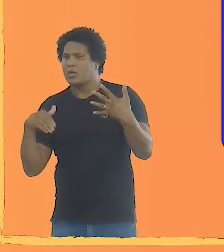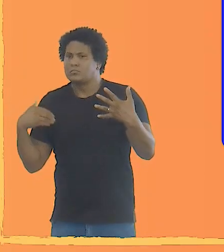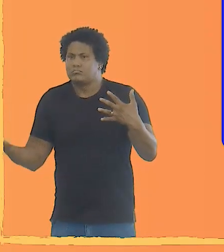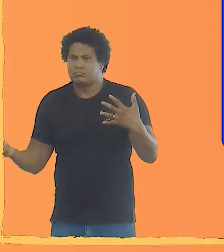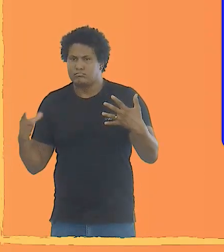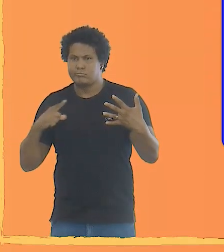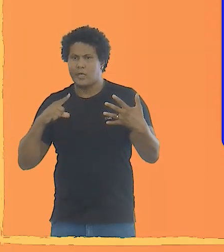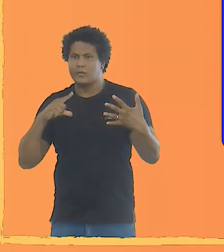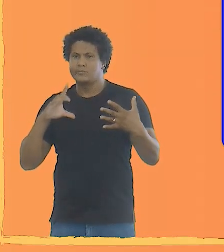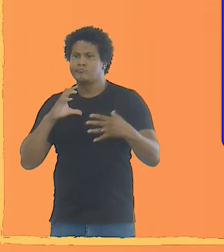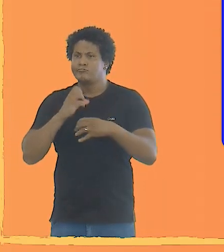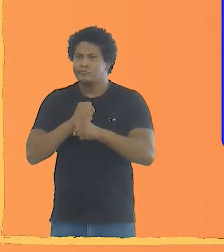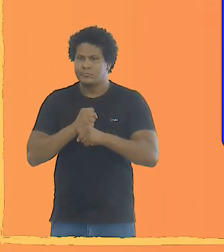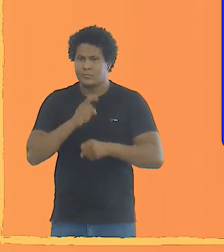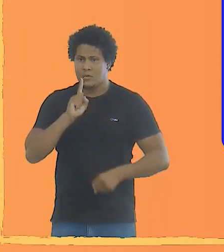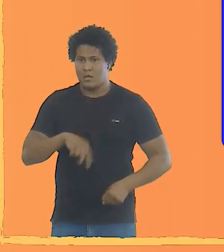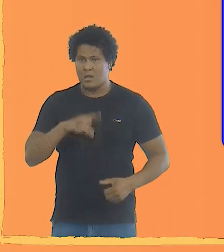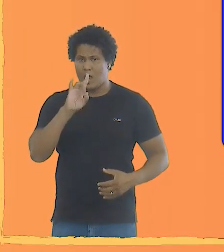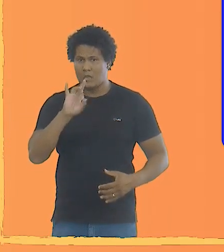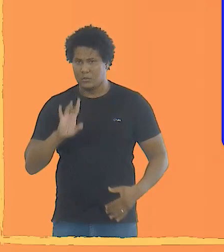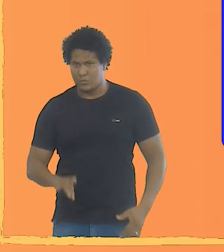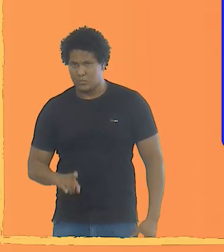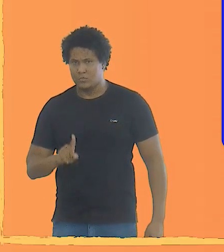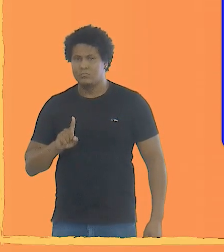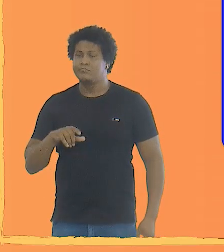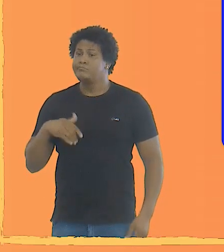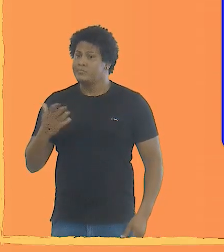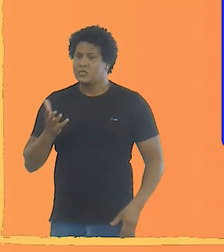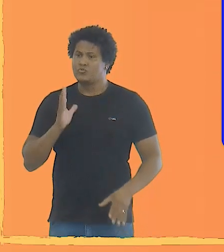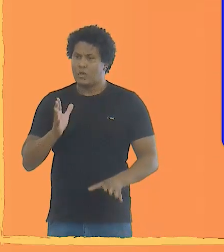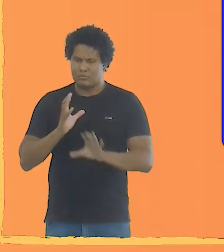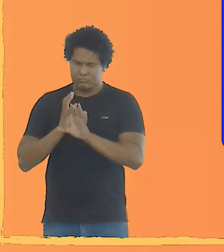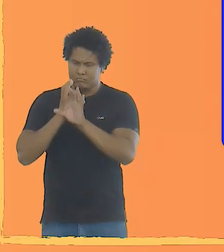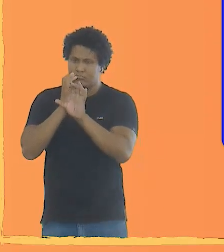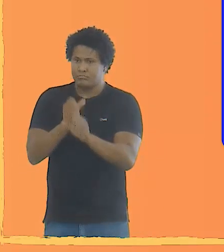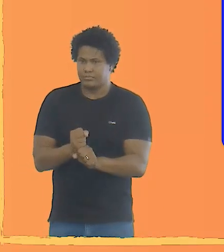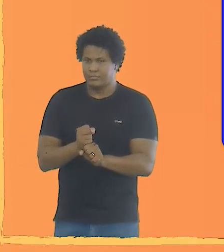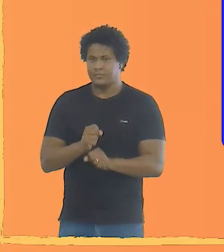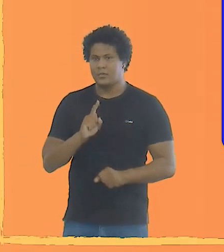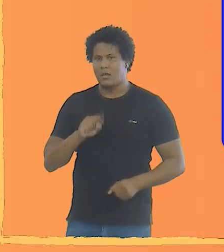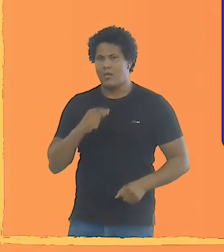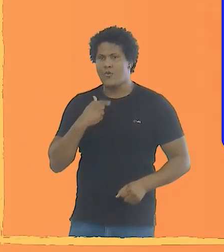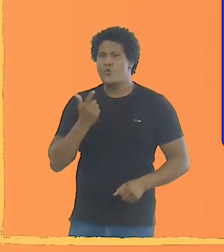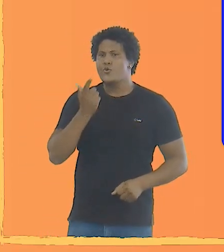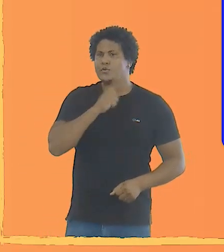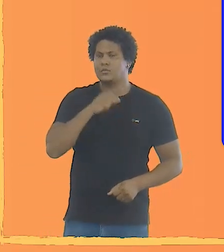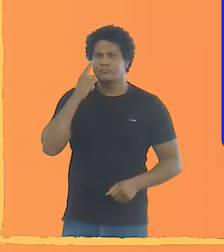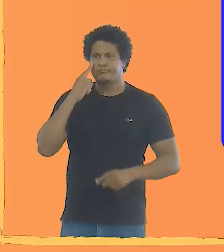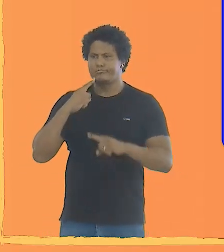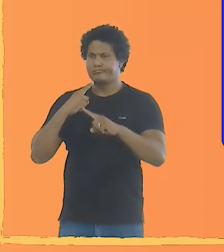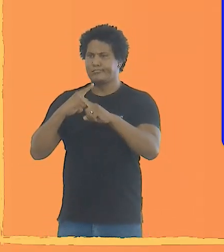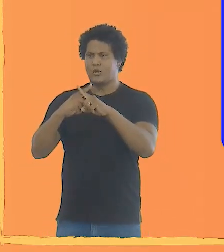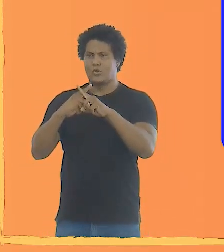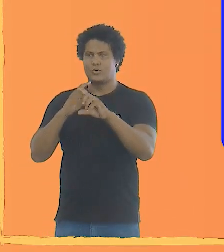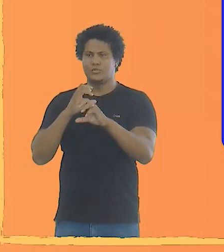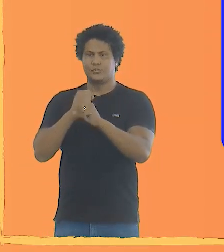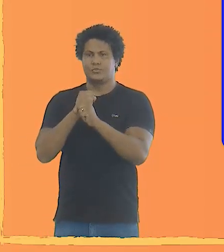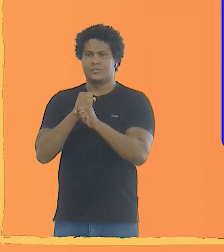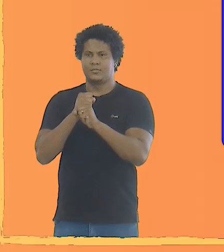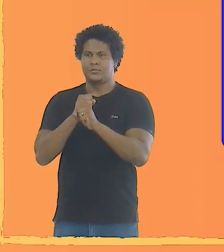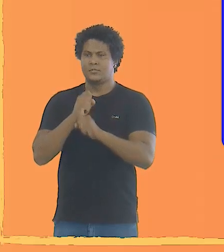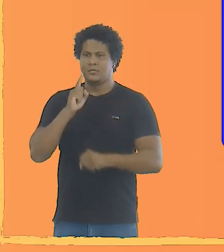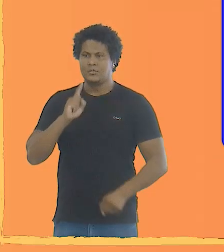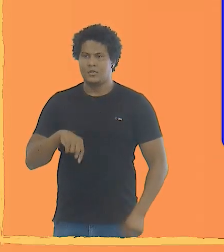Quantas opções eu tenho para o boné? Depois que a gente coloca a quantidade de possibilidades, a gente multiplica os resultados. O resultado final